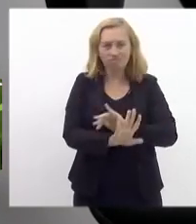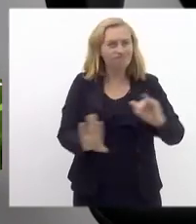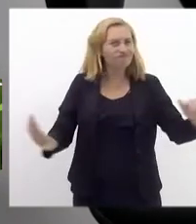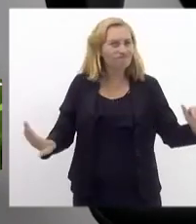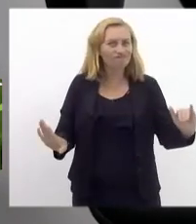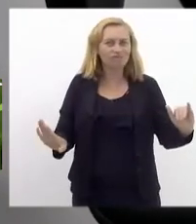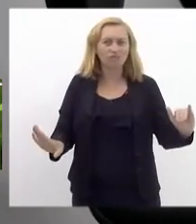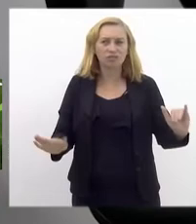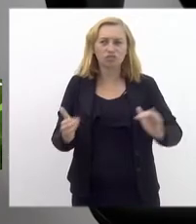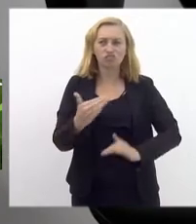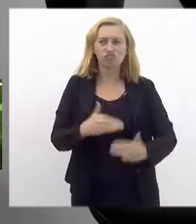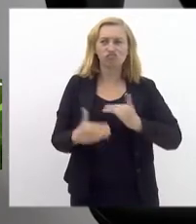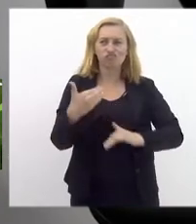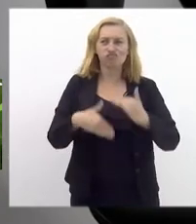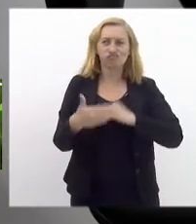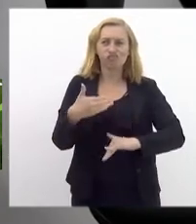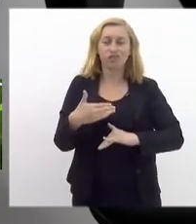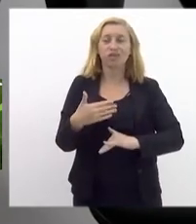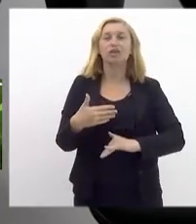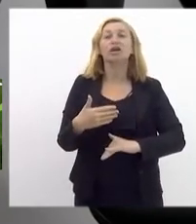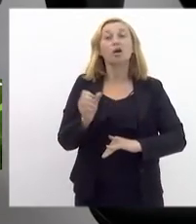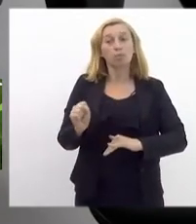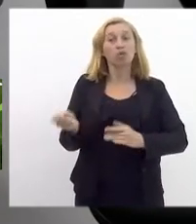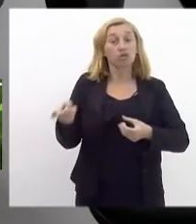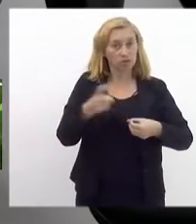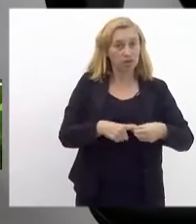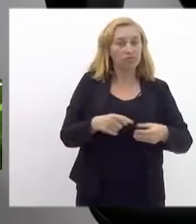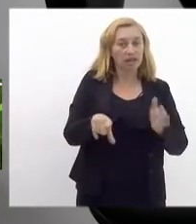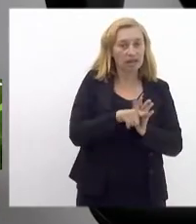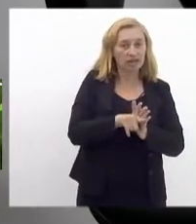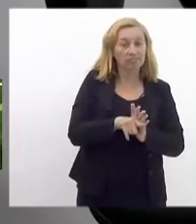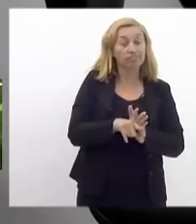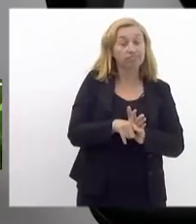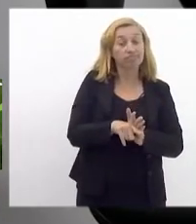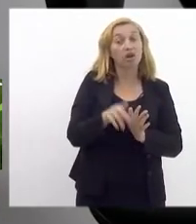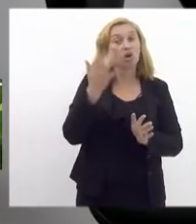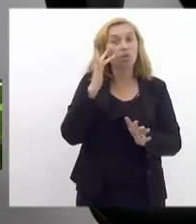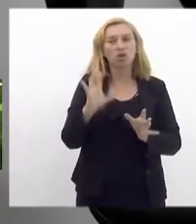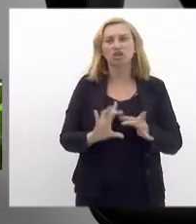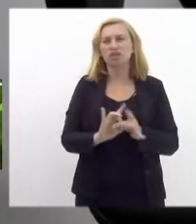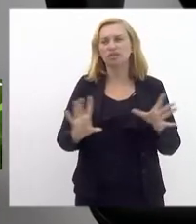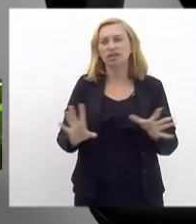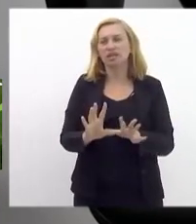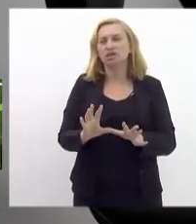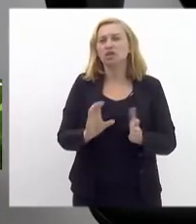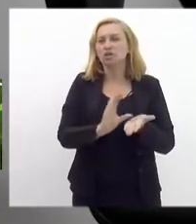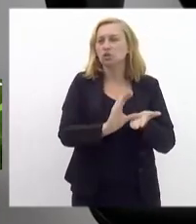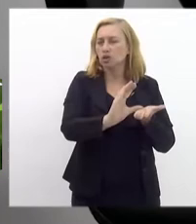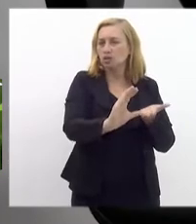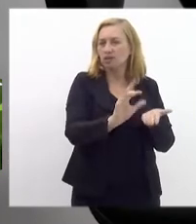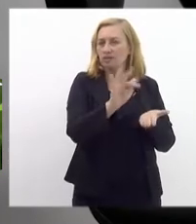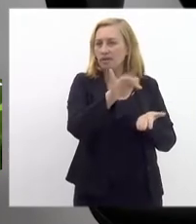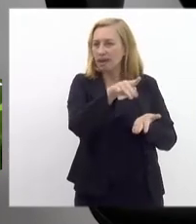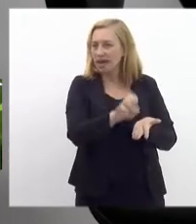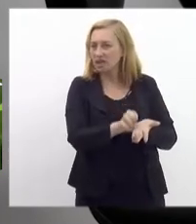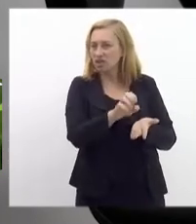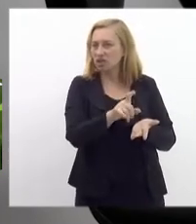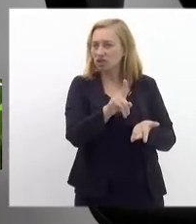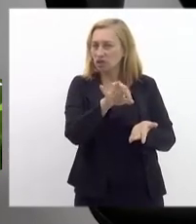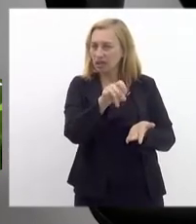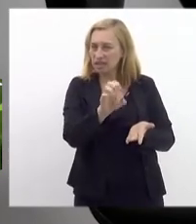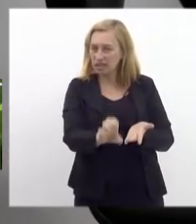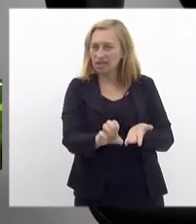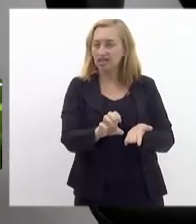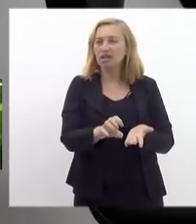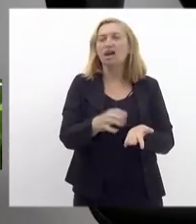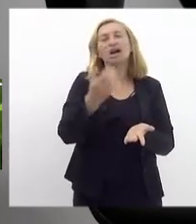que foi um retrocesso. Eu acho que, mas pode voltar na lei. Eu acho que a liberação de recursos da FAPERJ em duodécimos é